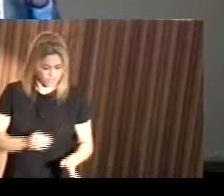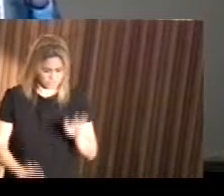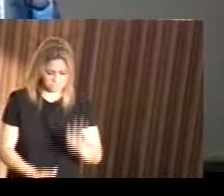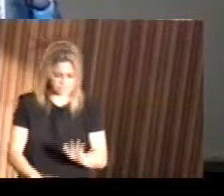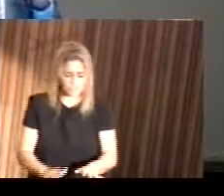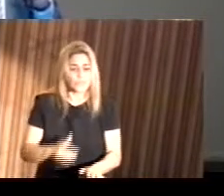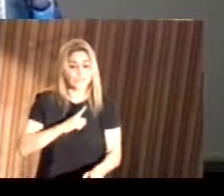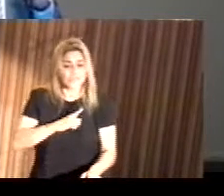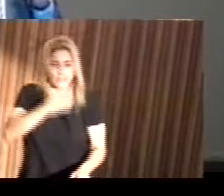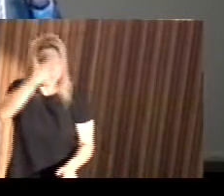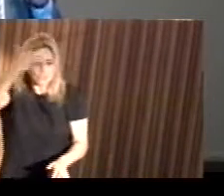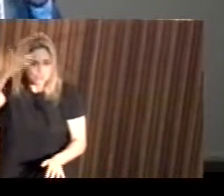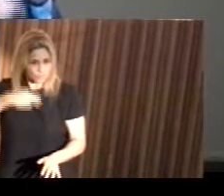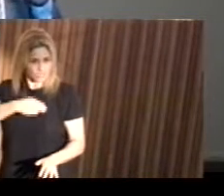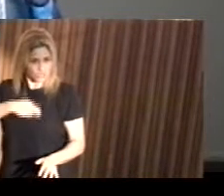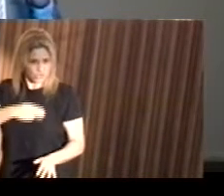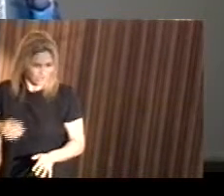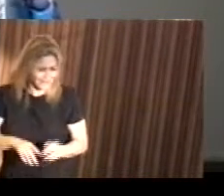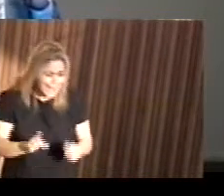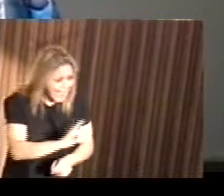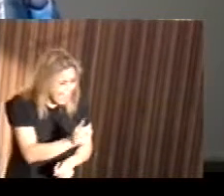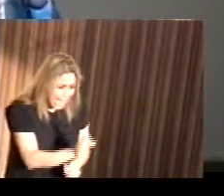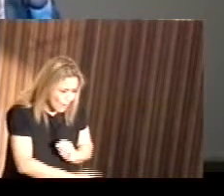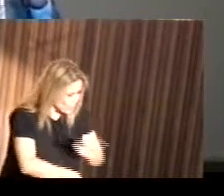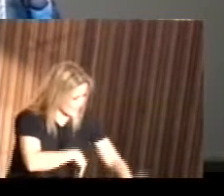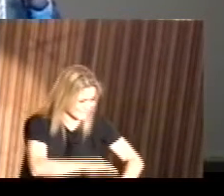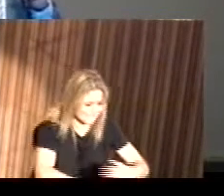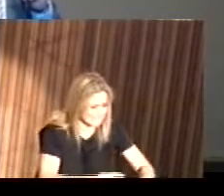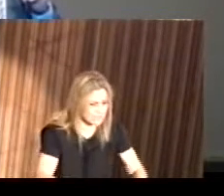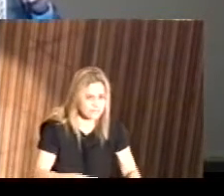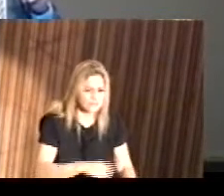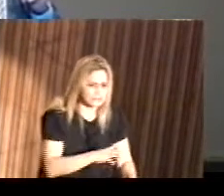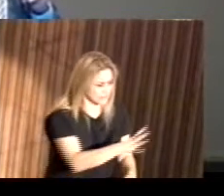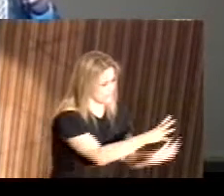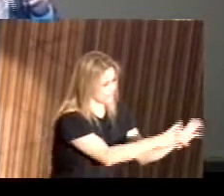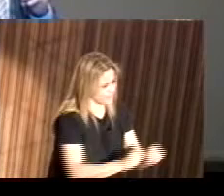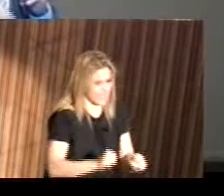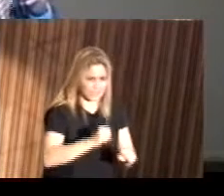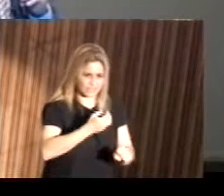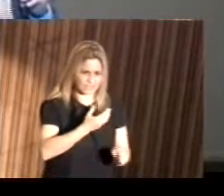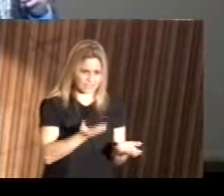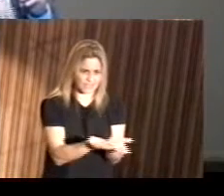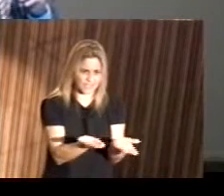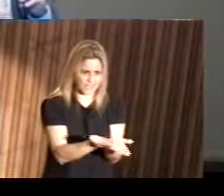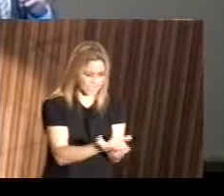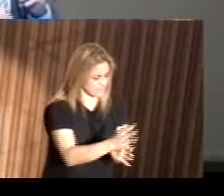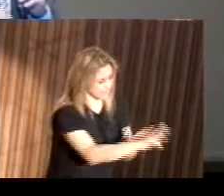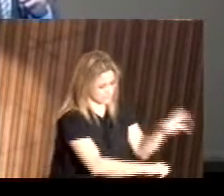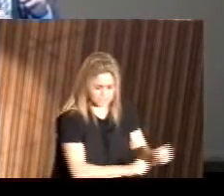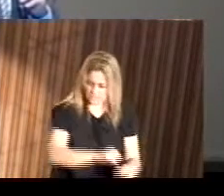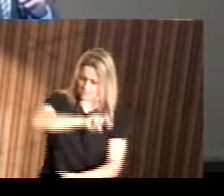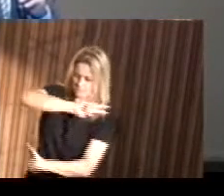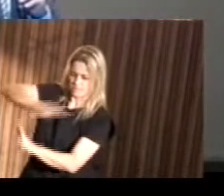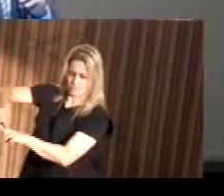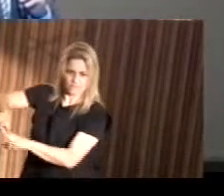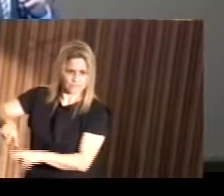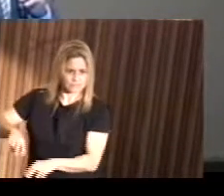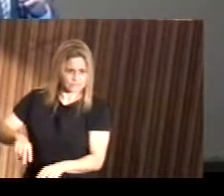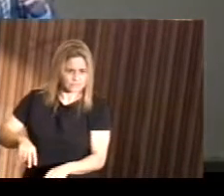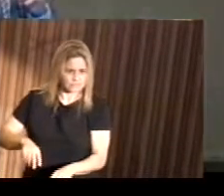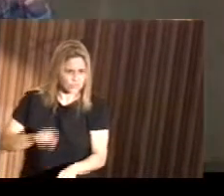de prisão, porque a cultura é mais importante do que a vida da criança que está sendo enterrada